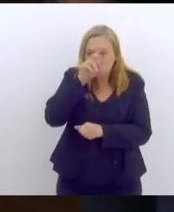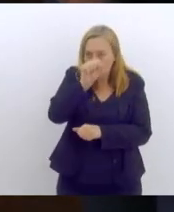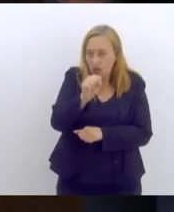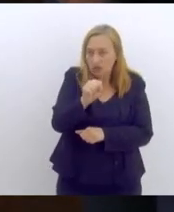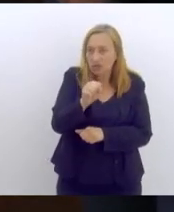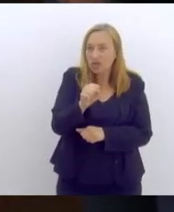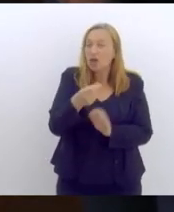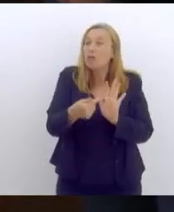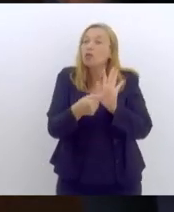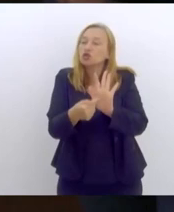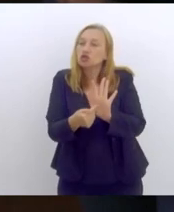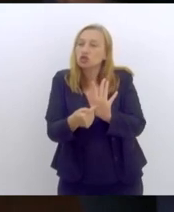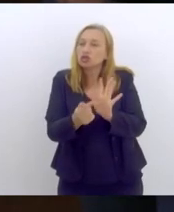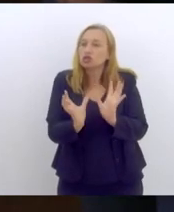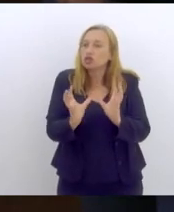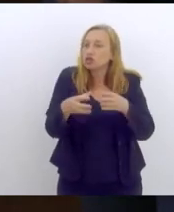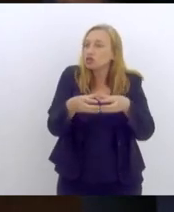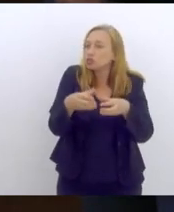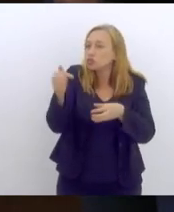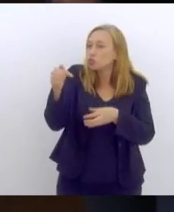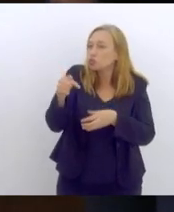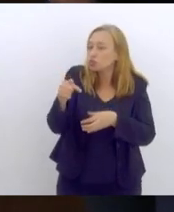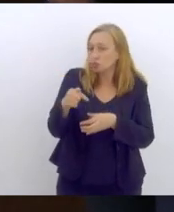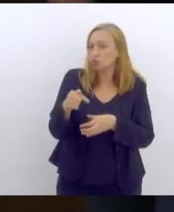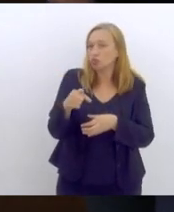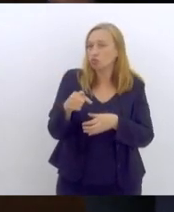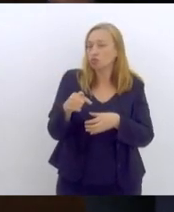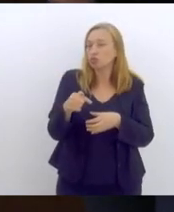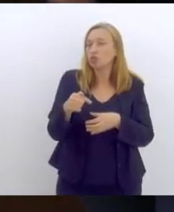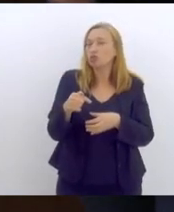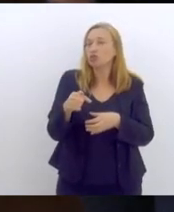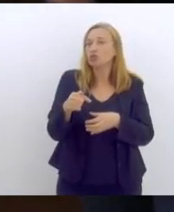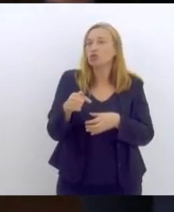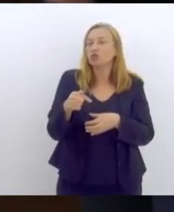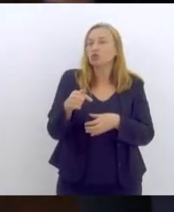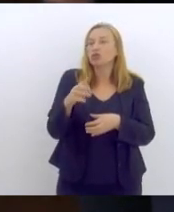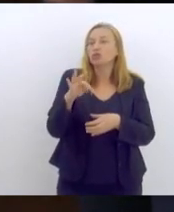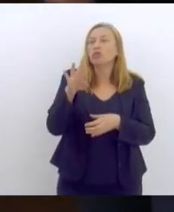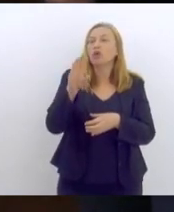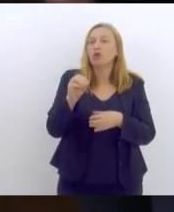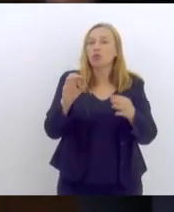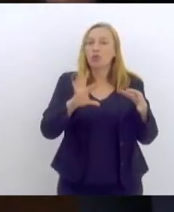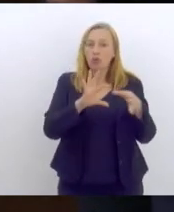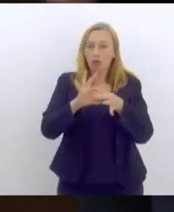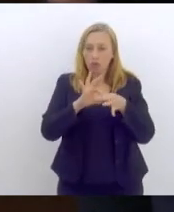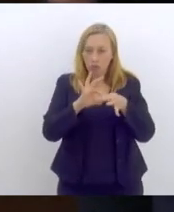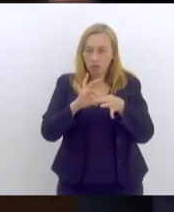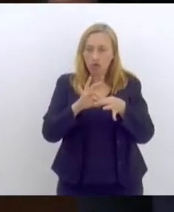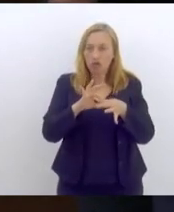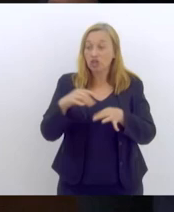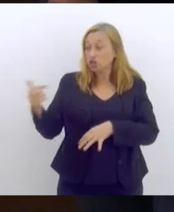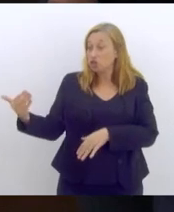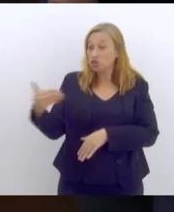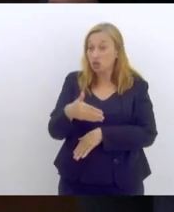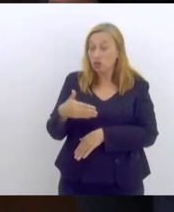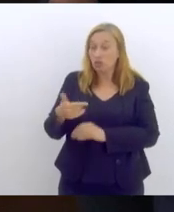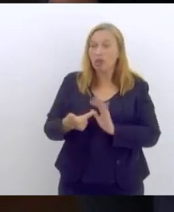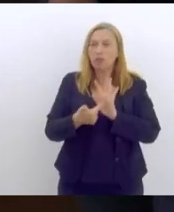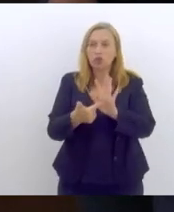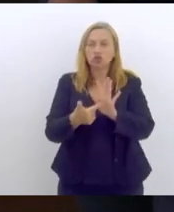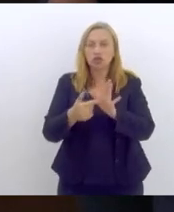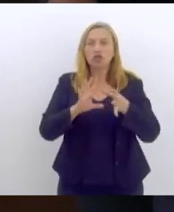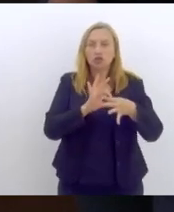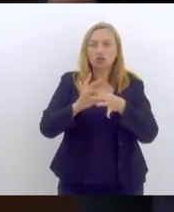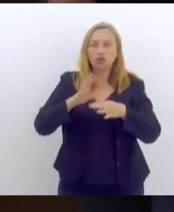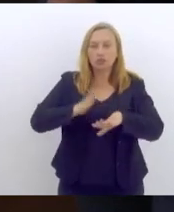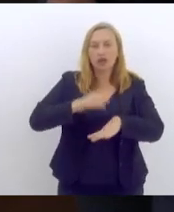que esta bancada, esse bloco chamado Bloco Aliança, veio para mostrar que unidos somos